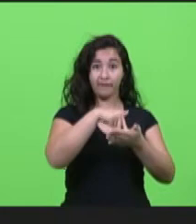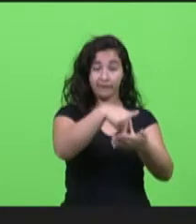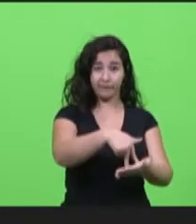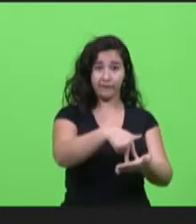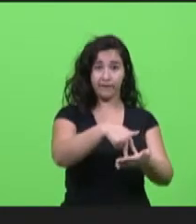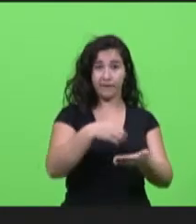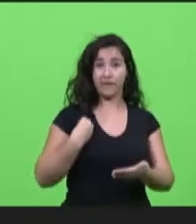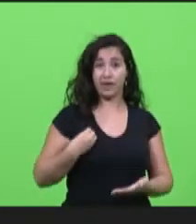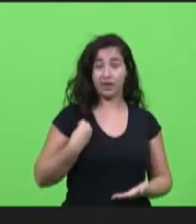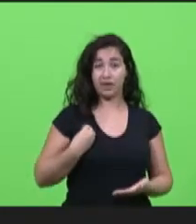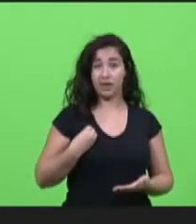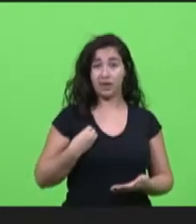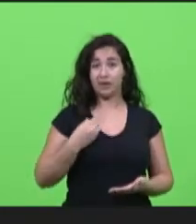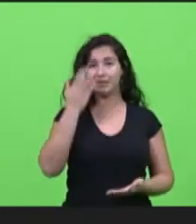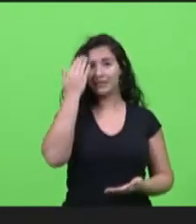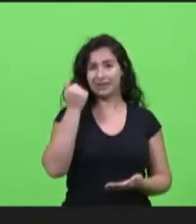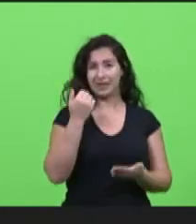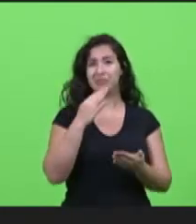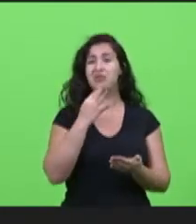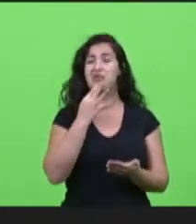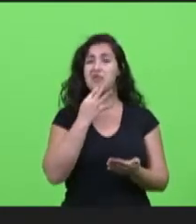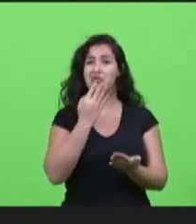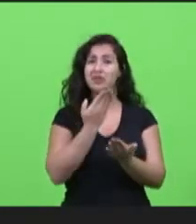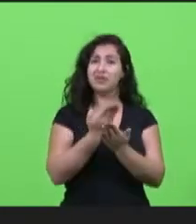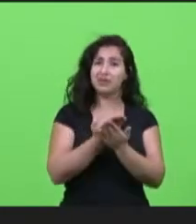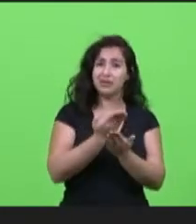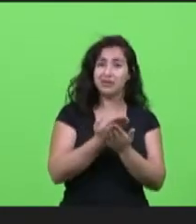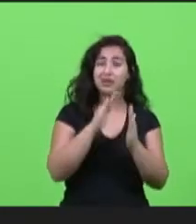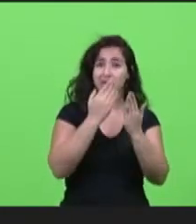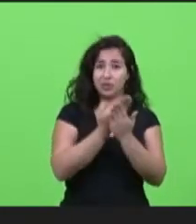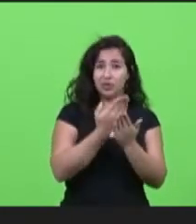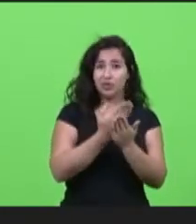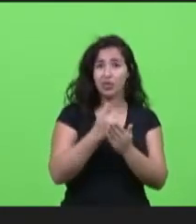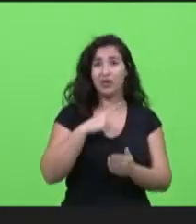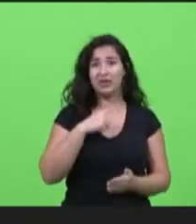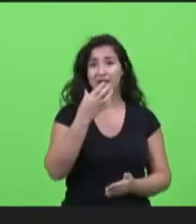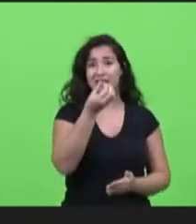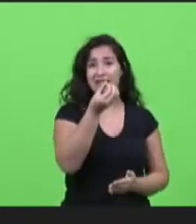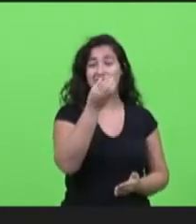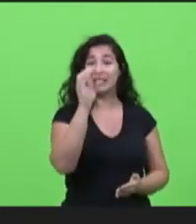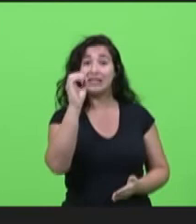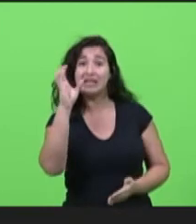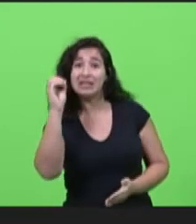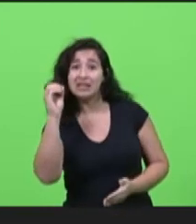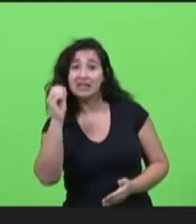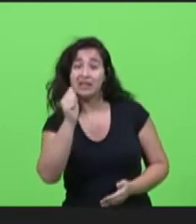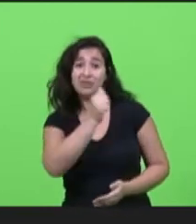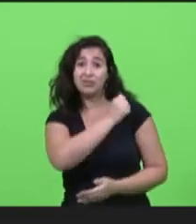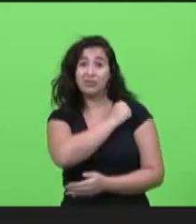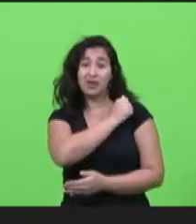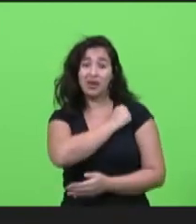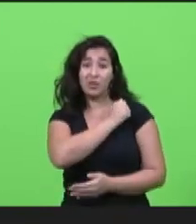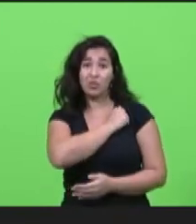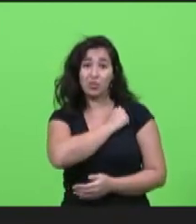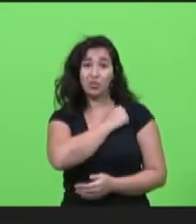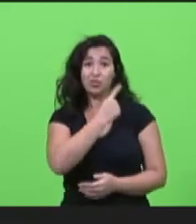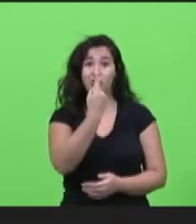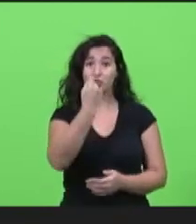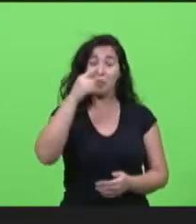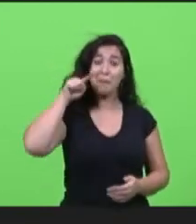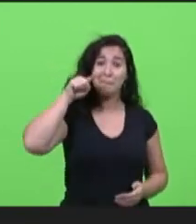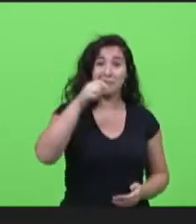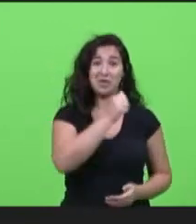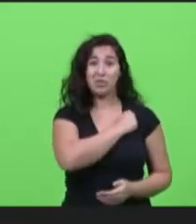escola, nós termos 500 alunos, 600 alunos, 1.000 alunos, é muito difícil